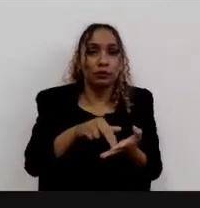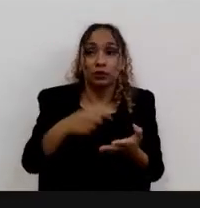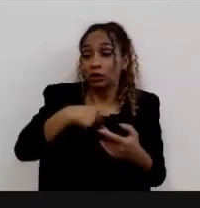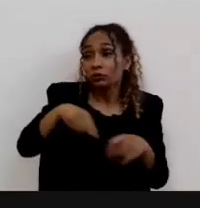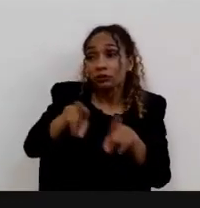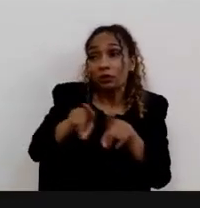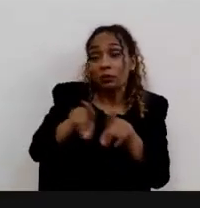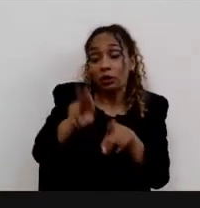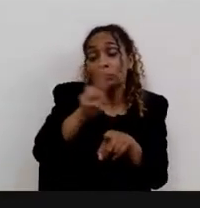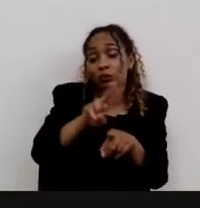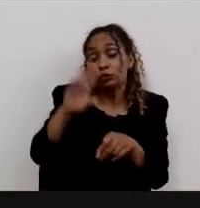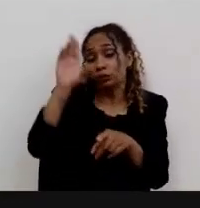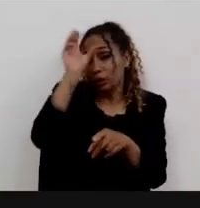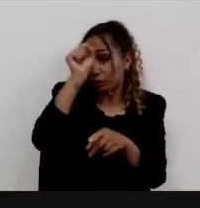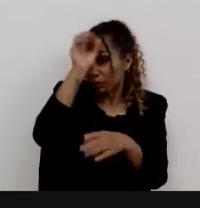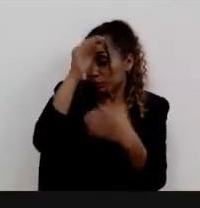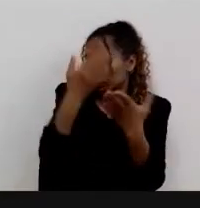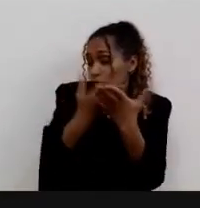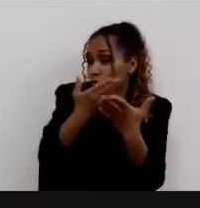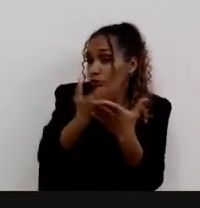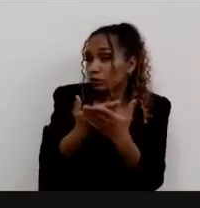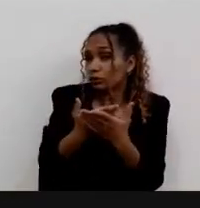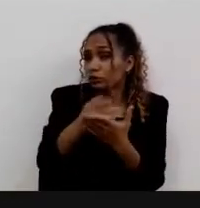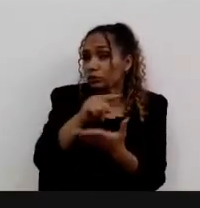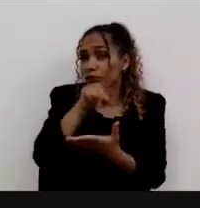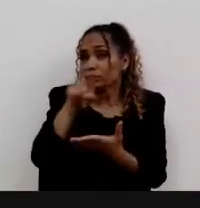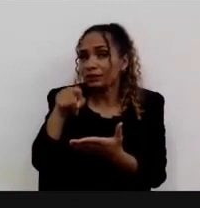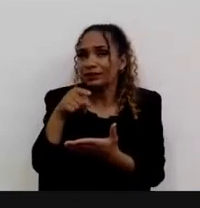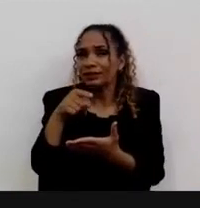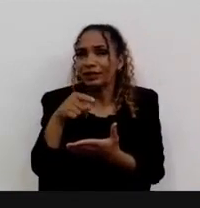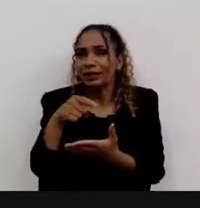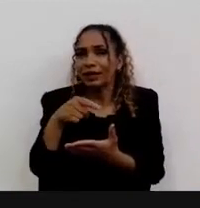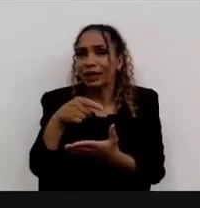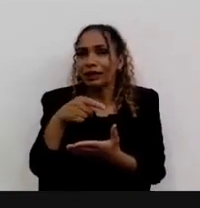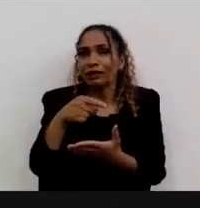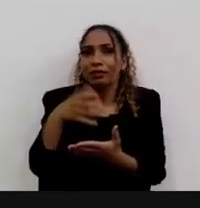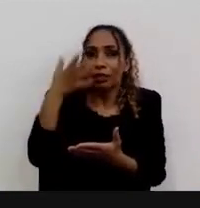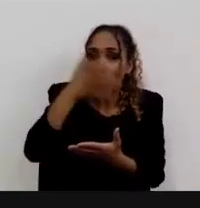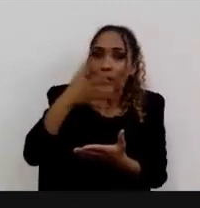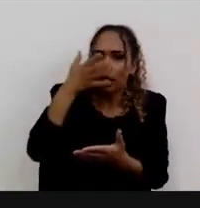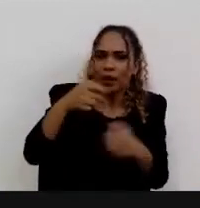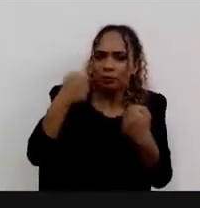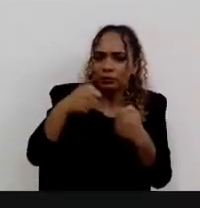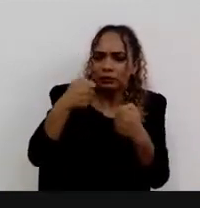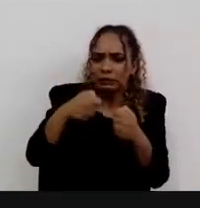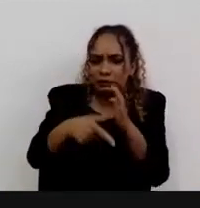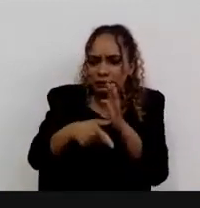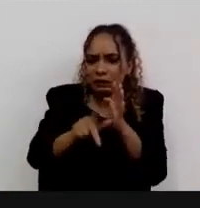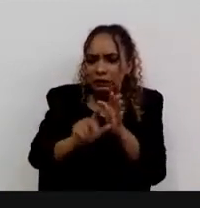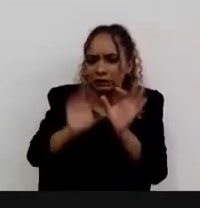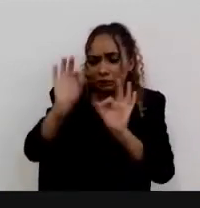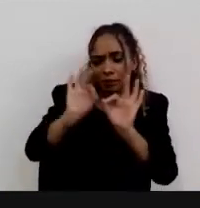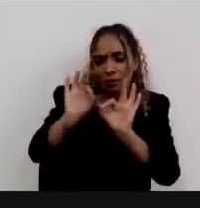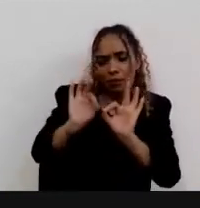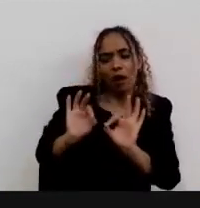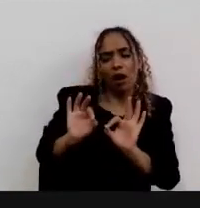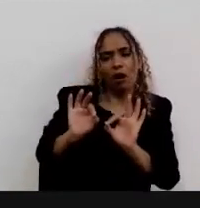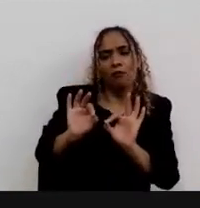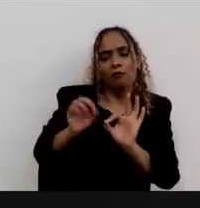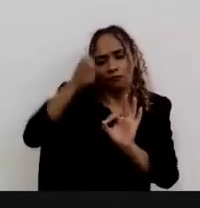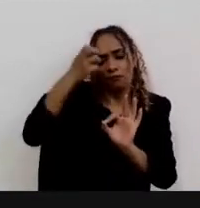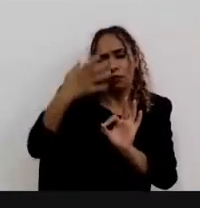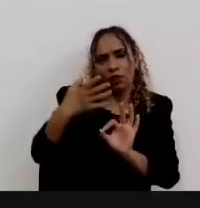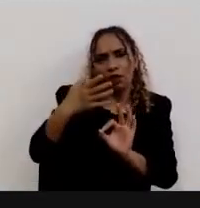porque aprendi estudando, e até para você dar palestras, você tem que antecipar o que você vai falar, como é que o público vai